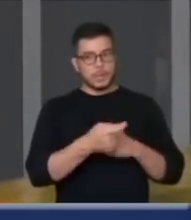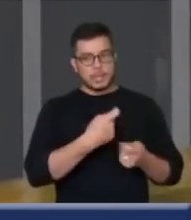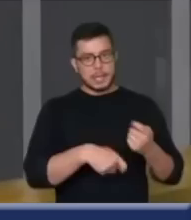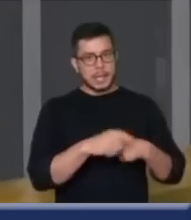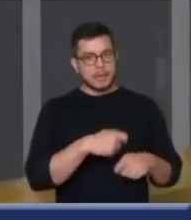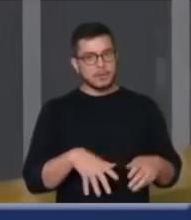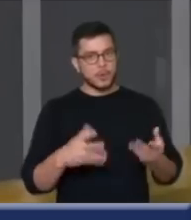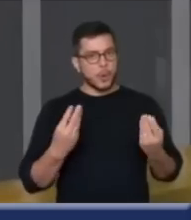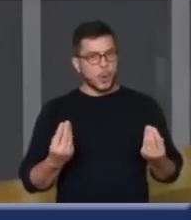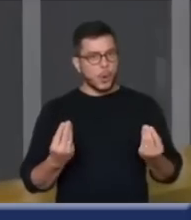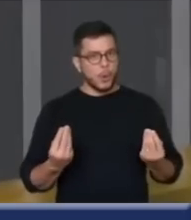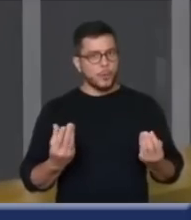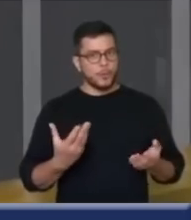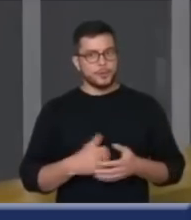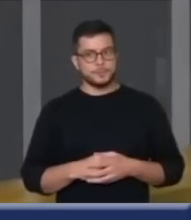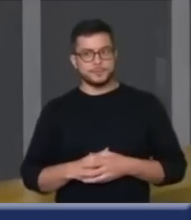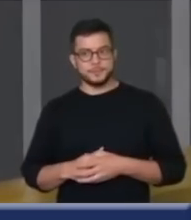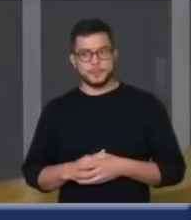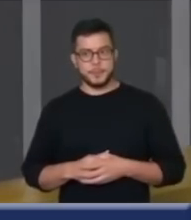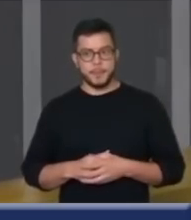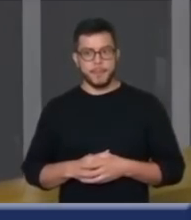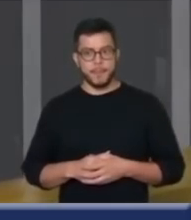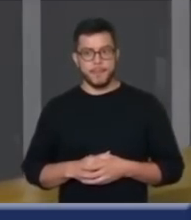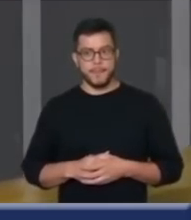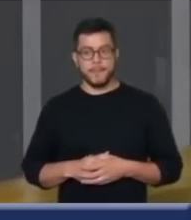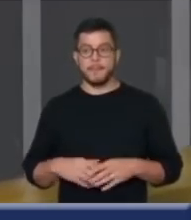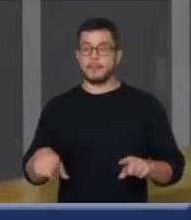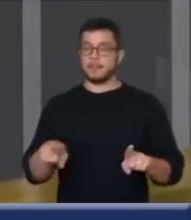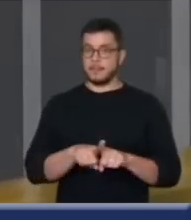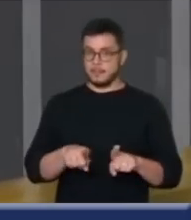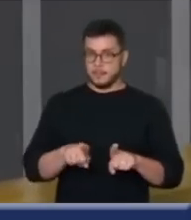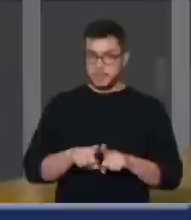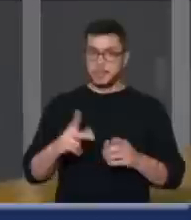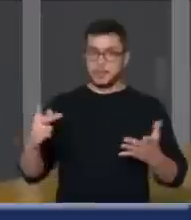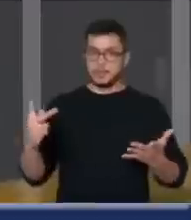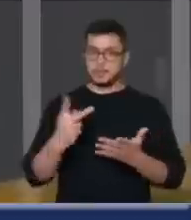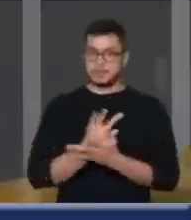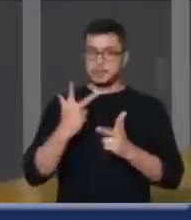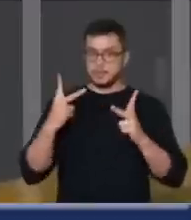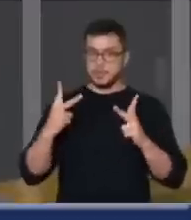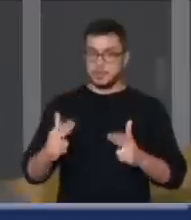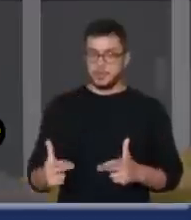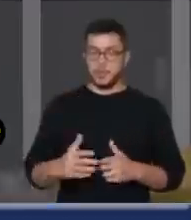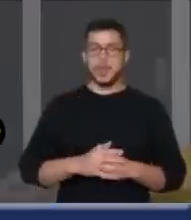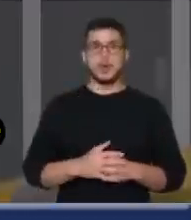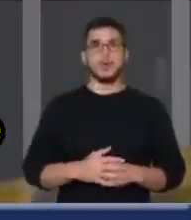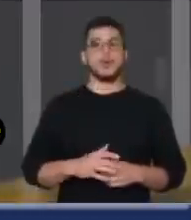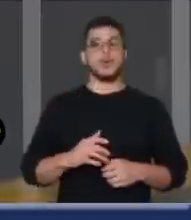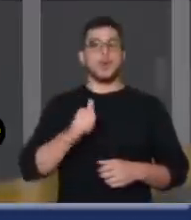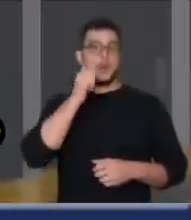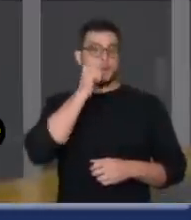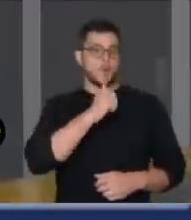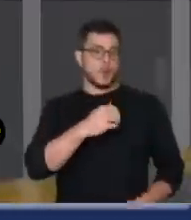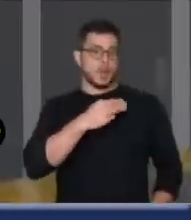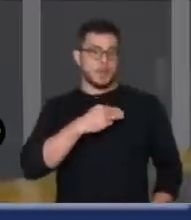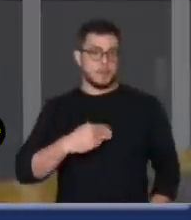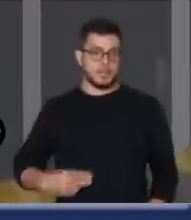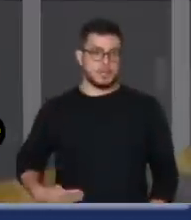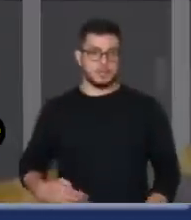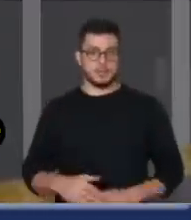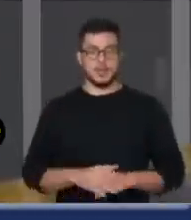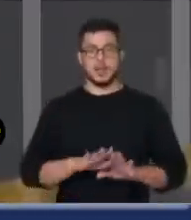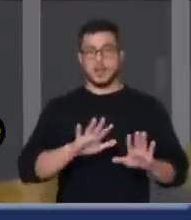como teve uma certa ministra, que inclusive eu pego aqui uma matéria de jornal de